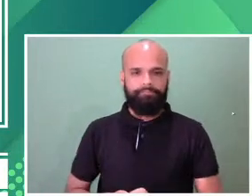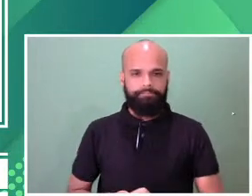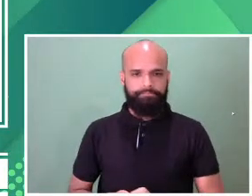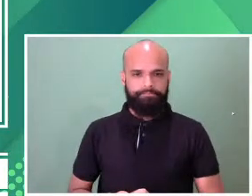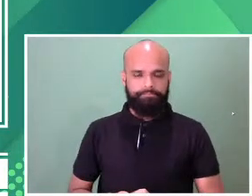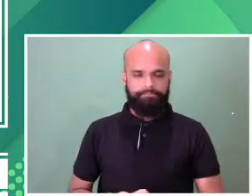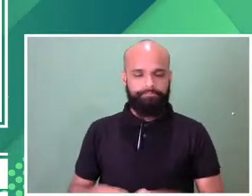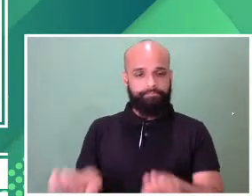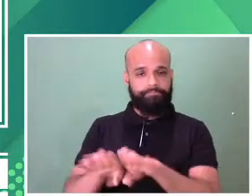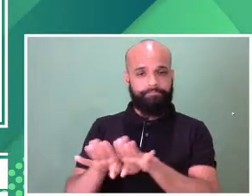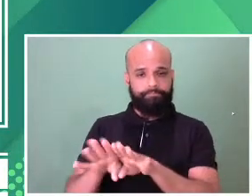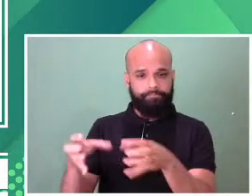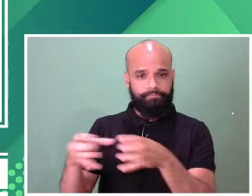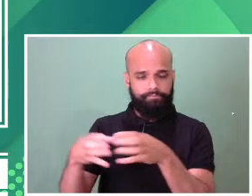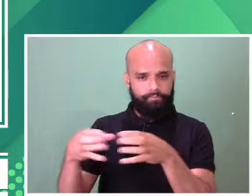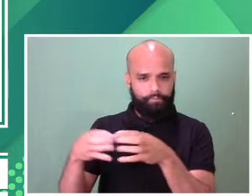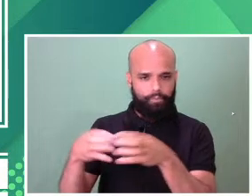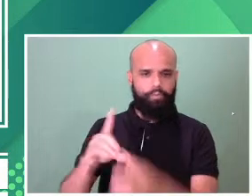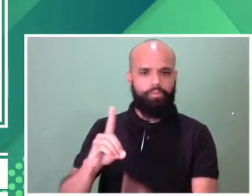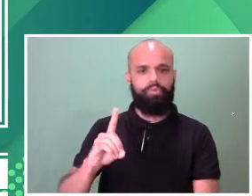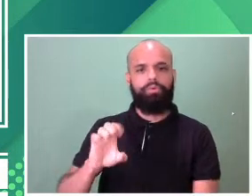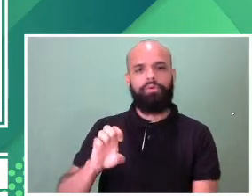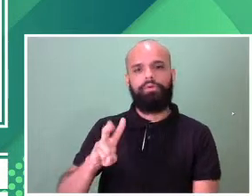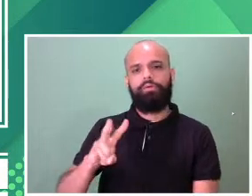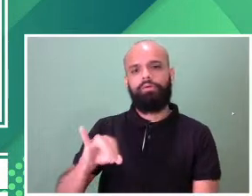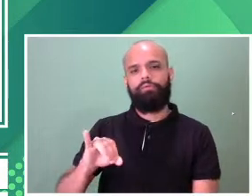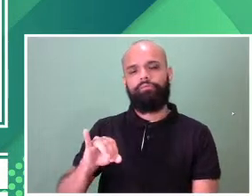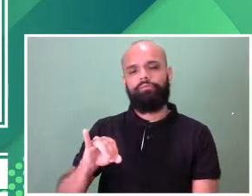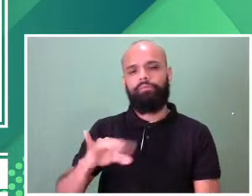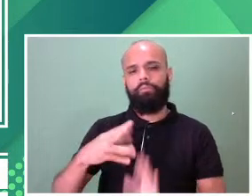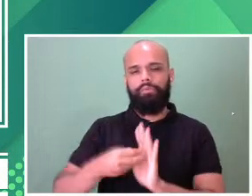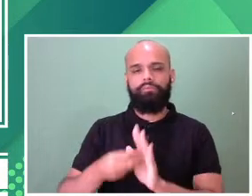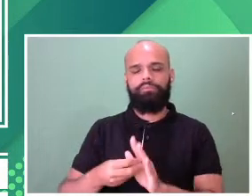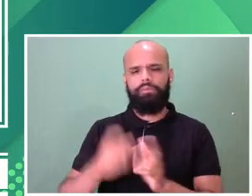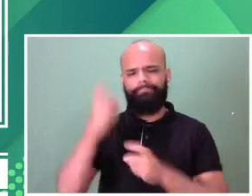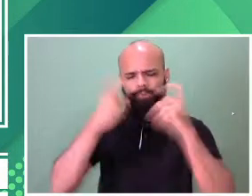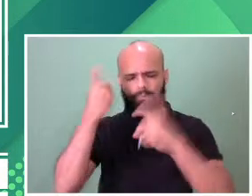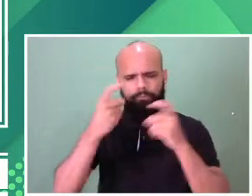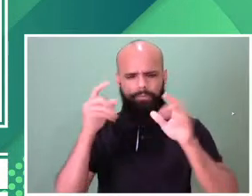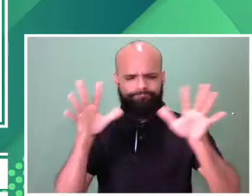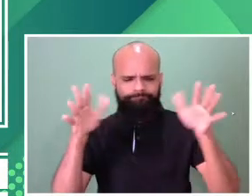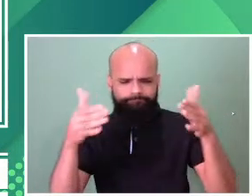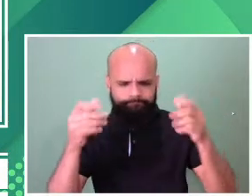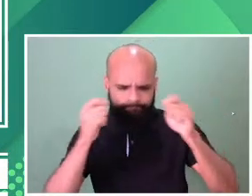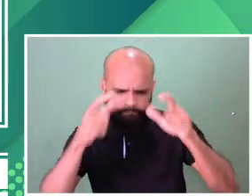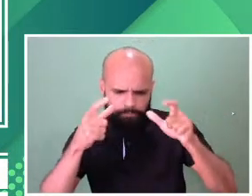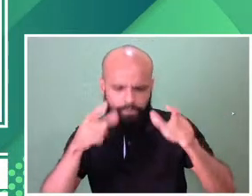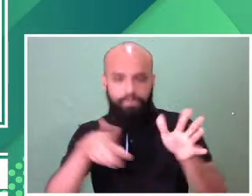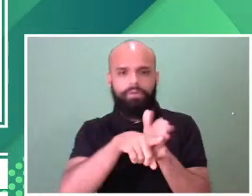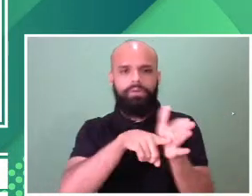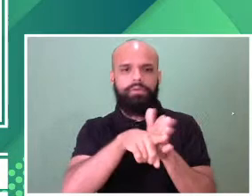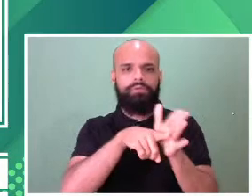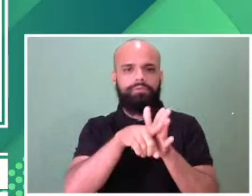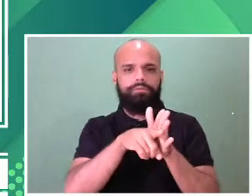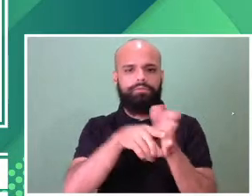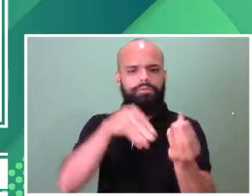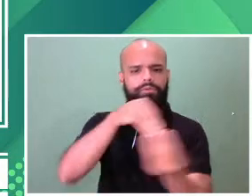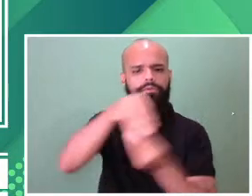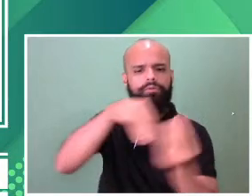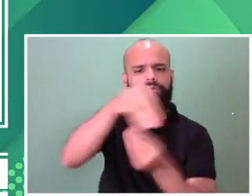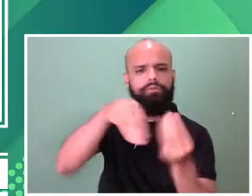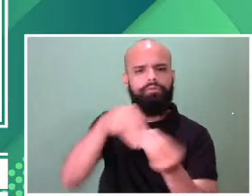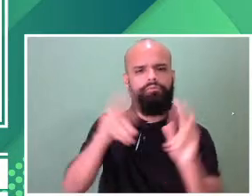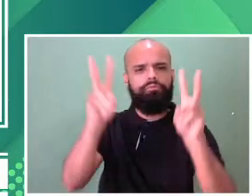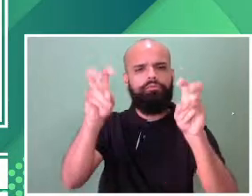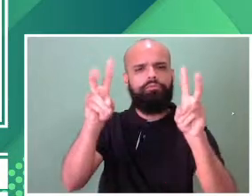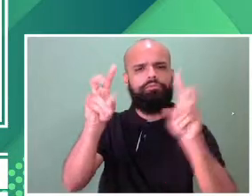O grupo Devir Amazônia, ele está preocupado, está atento com pesquisas, né, voltadas para as questões que